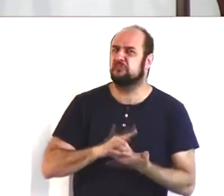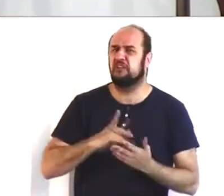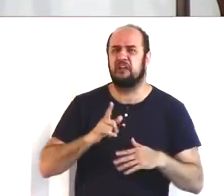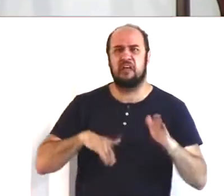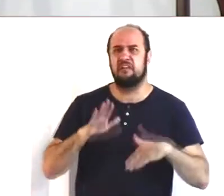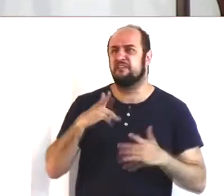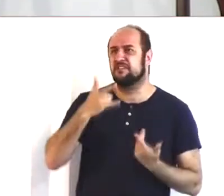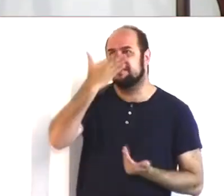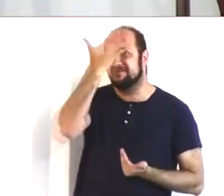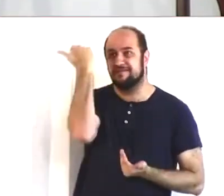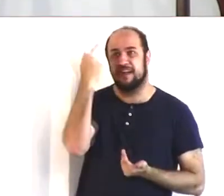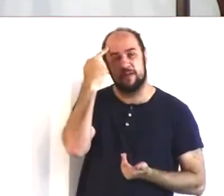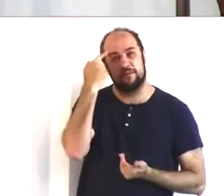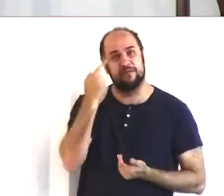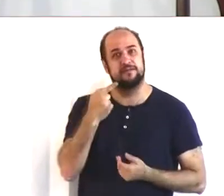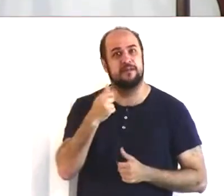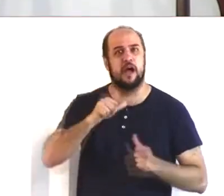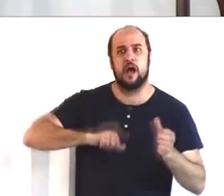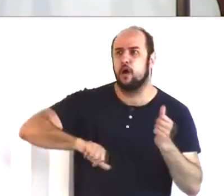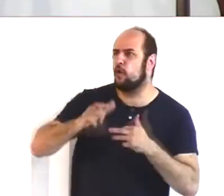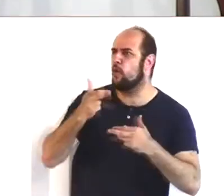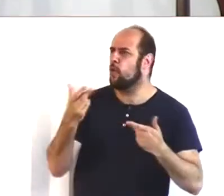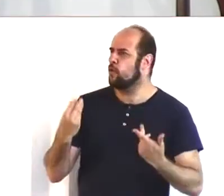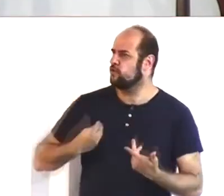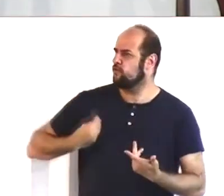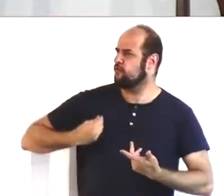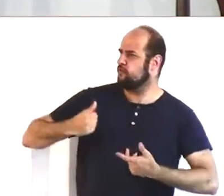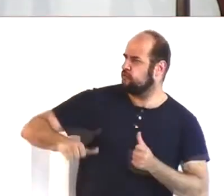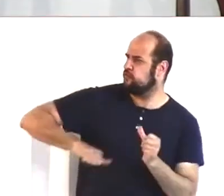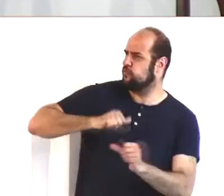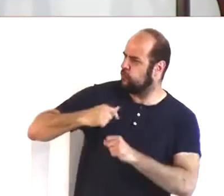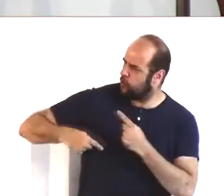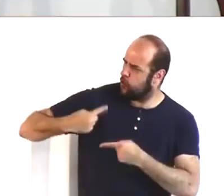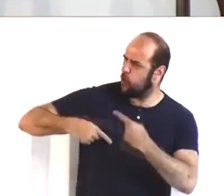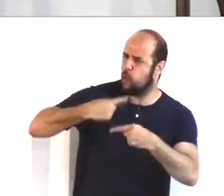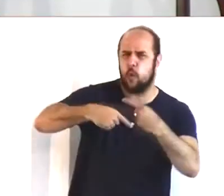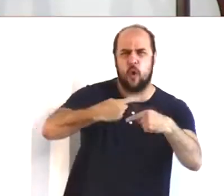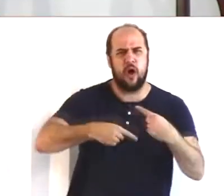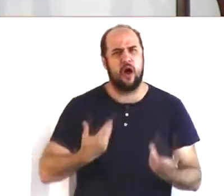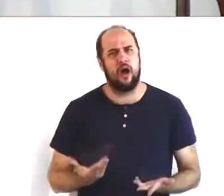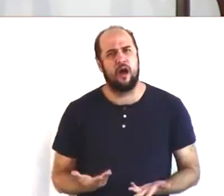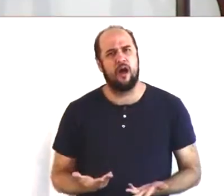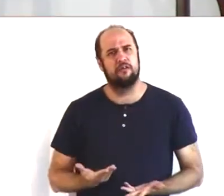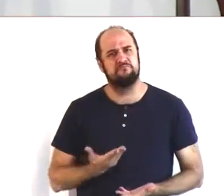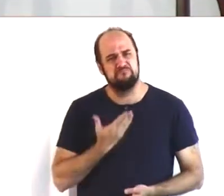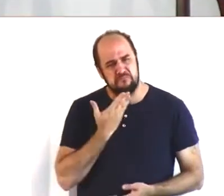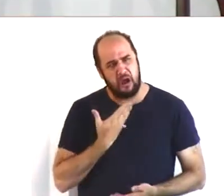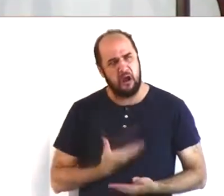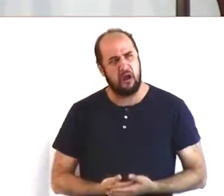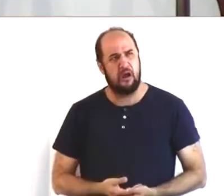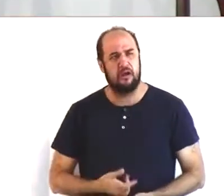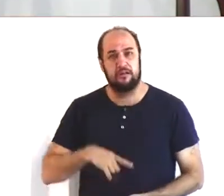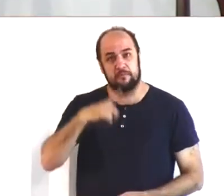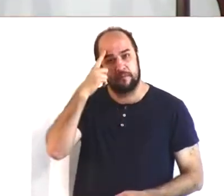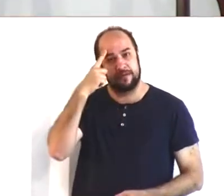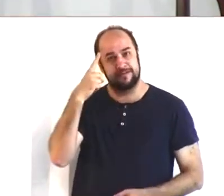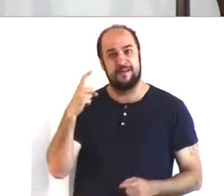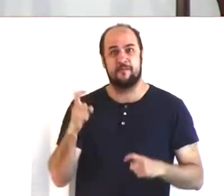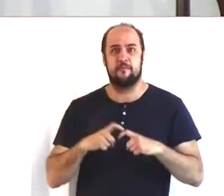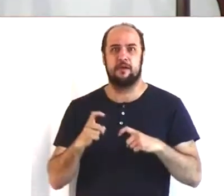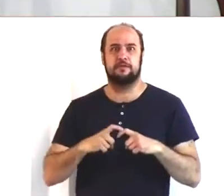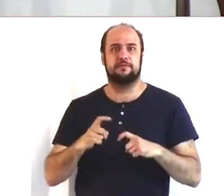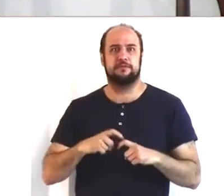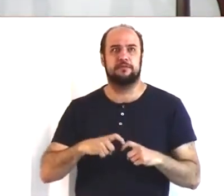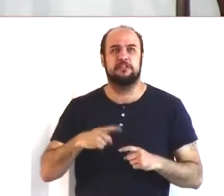nessas coisas, né? Como tudo se desenvolve, coisa impressionante. Quando nós pensamos em medicina, a medicina